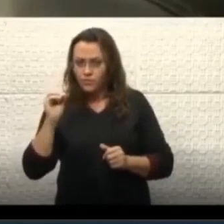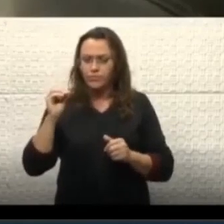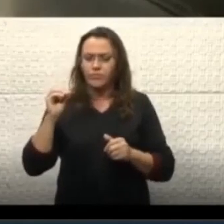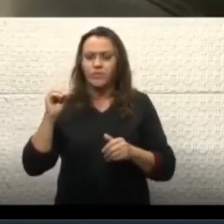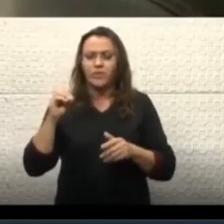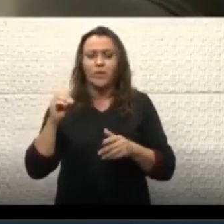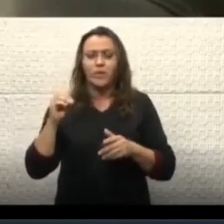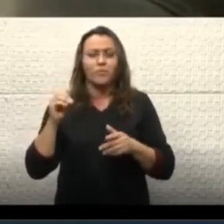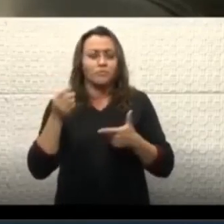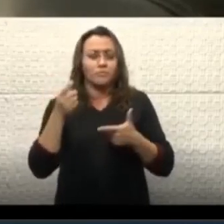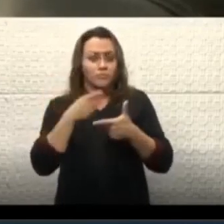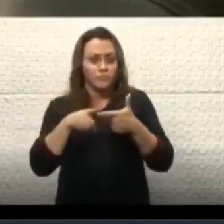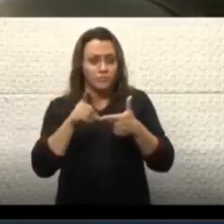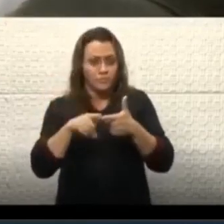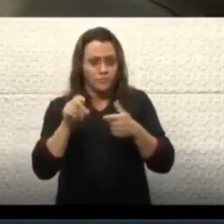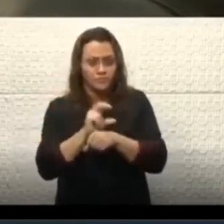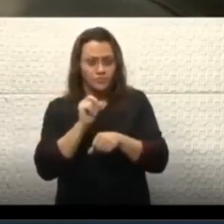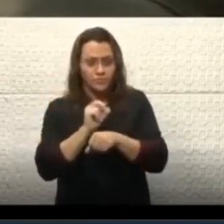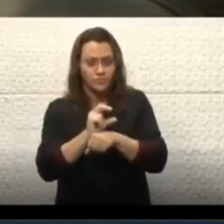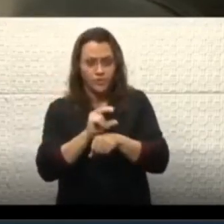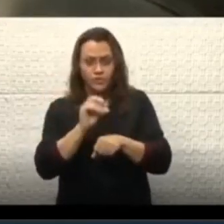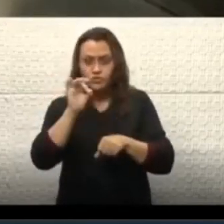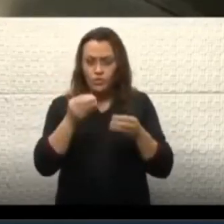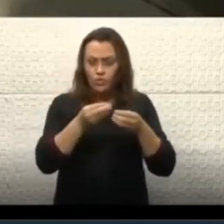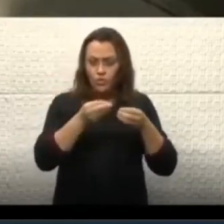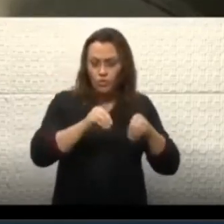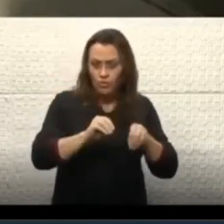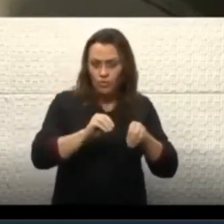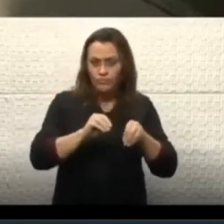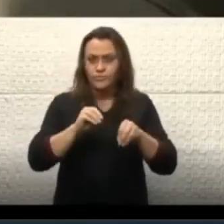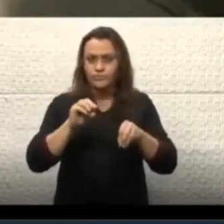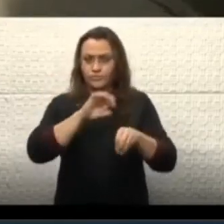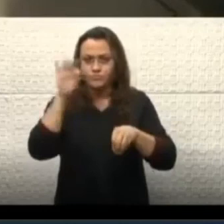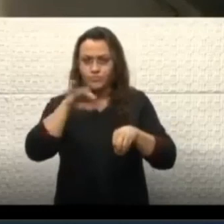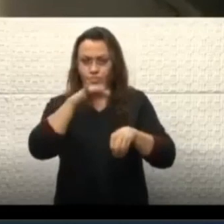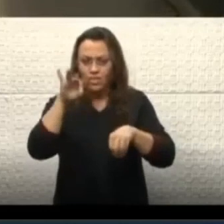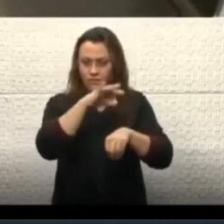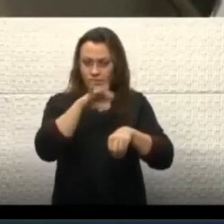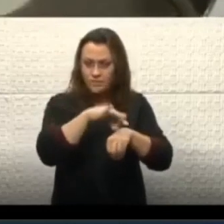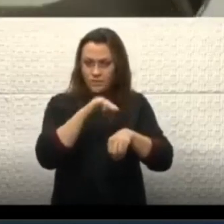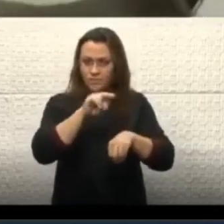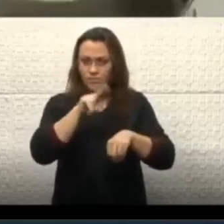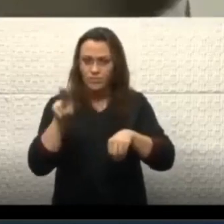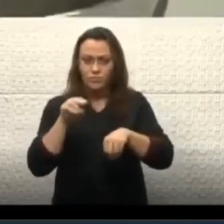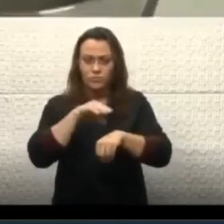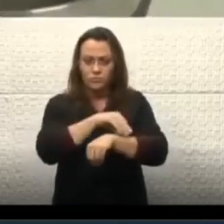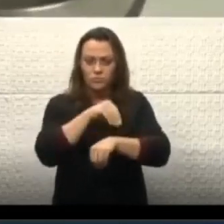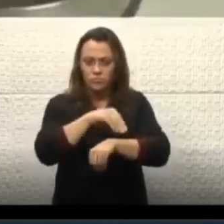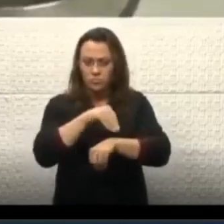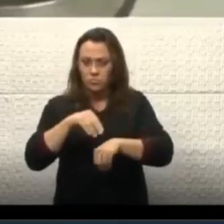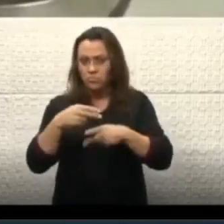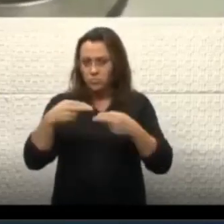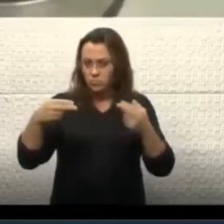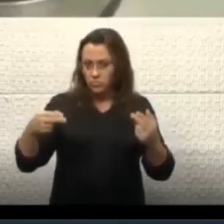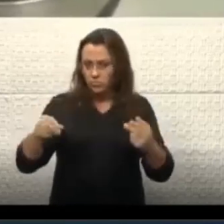insetos, ovos de parasitas que nós podemos encontrar nessa amostra. Então, depois de ter feito,